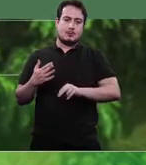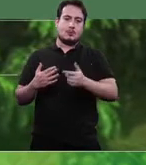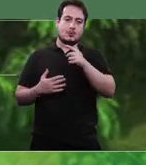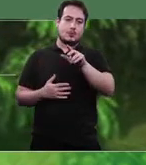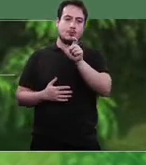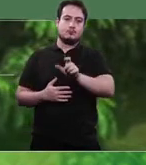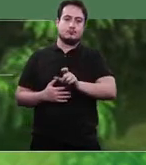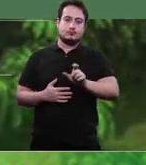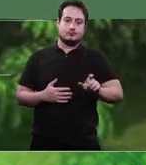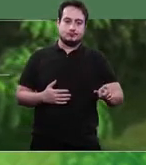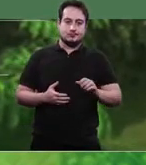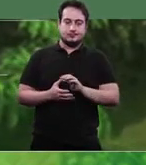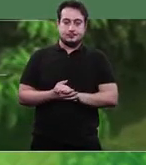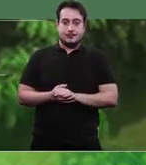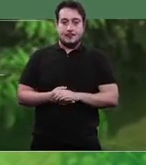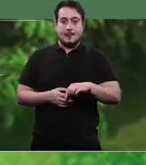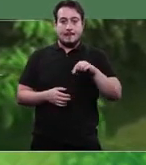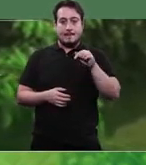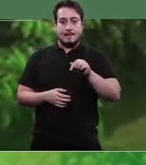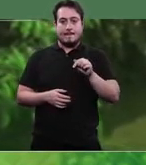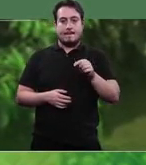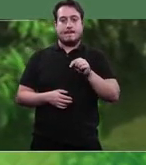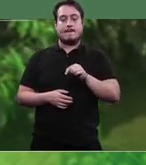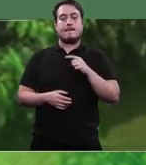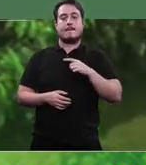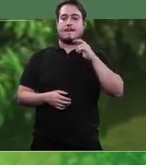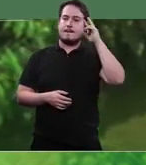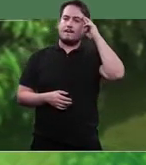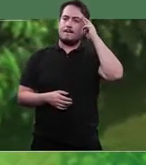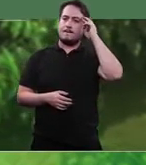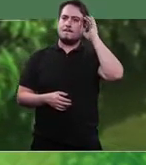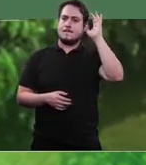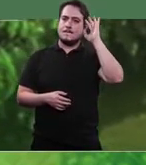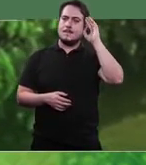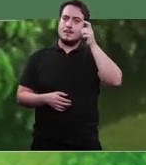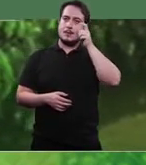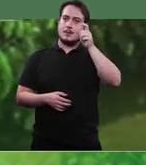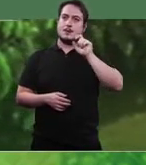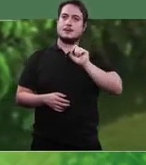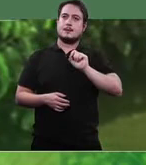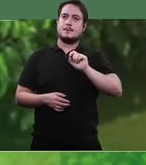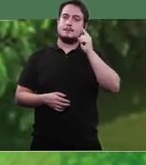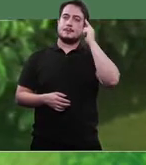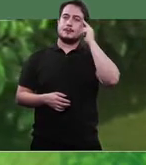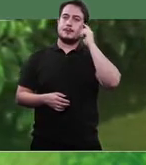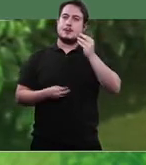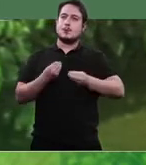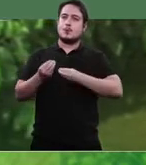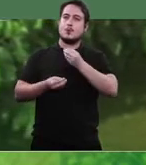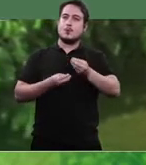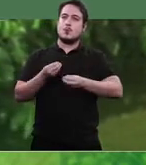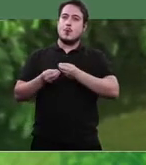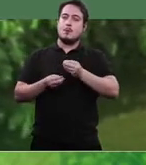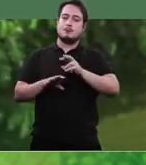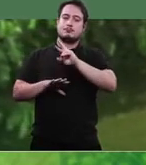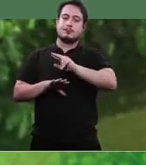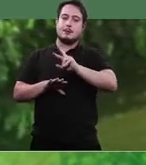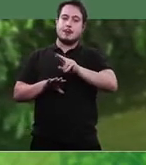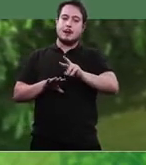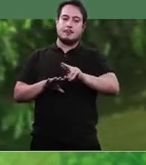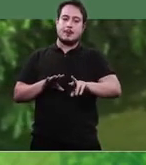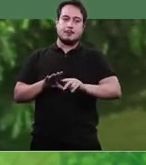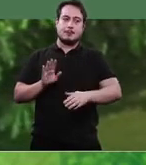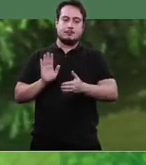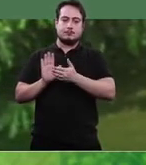produtos. Então, aqui a gente já traz um ponto de reflexão interessante, que é pensarmos em como podemos diversificar essa pauta